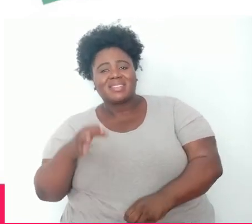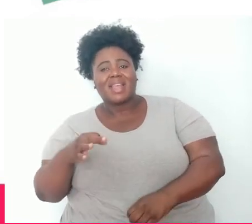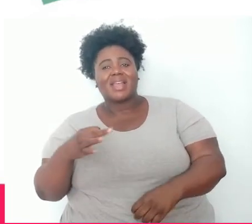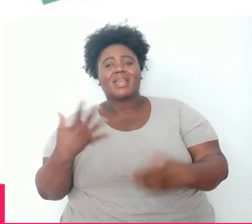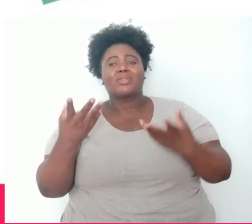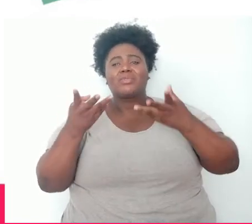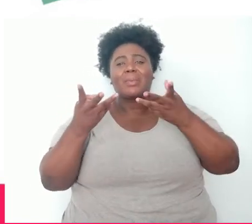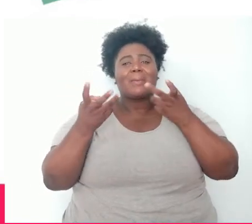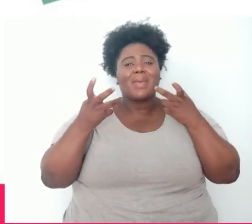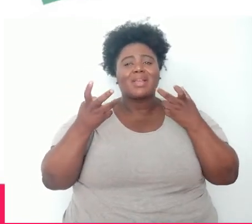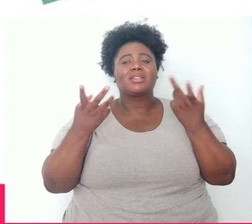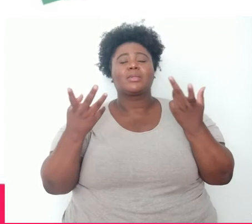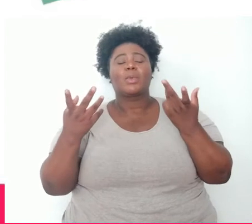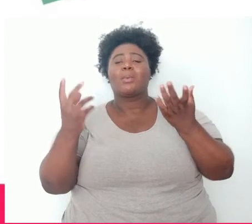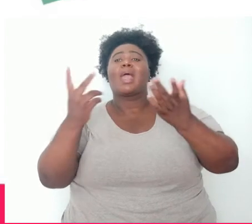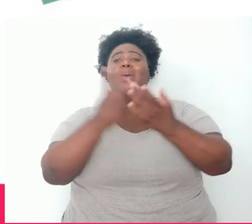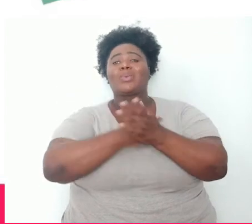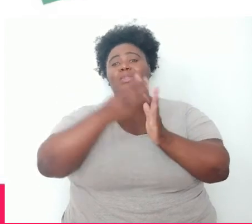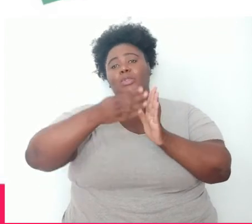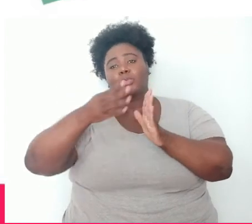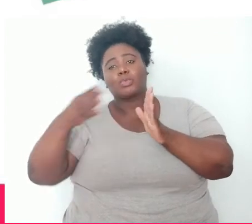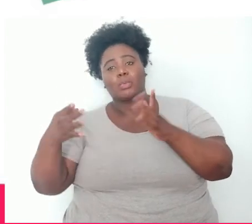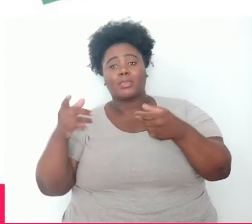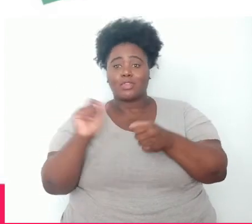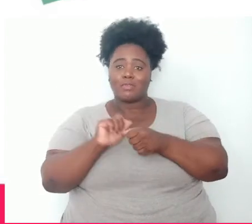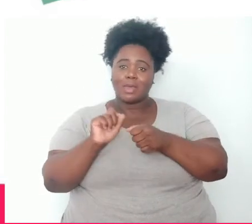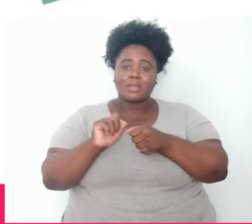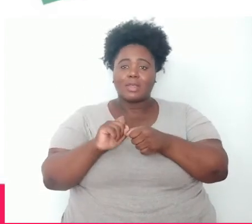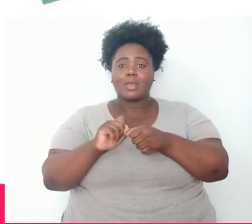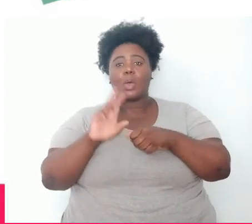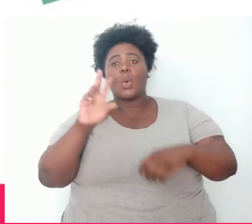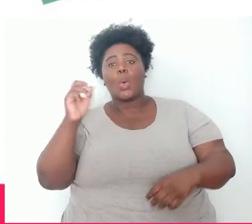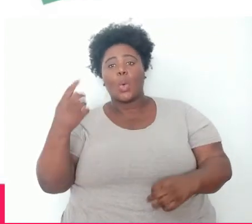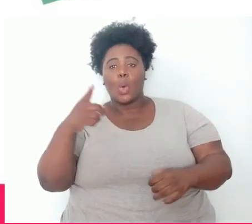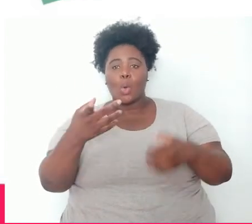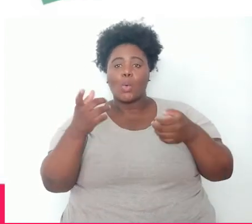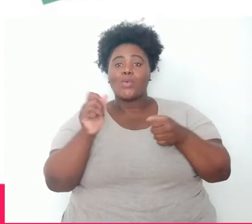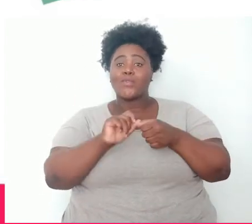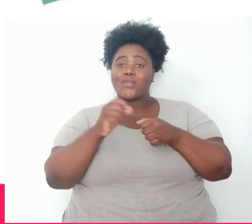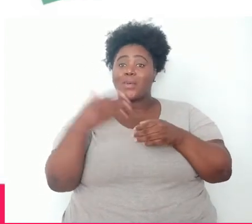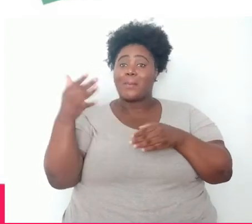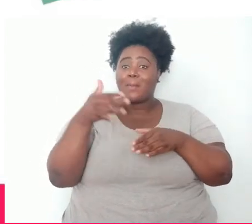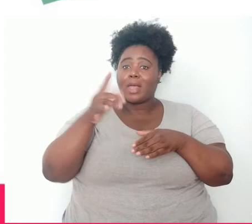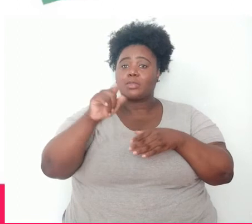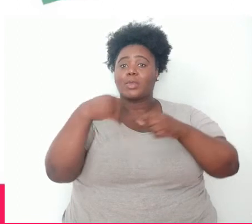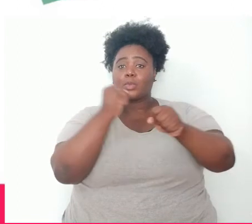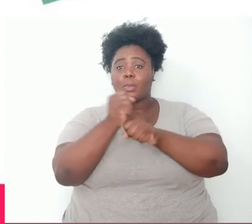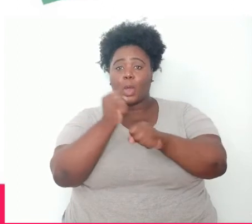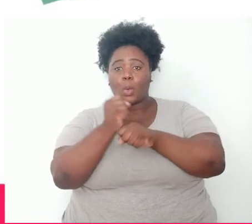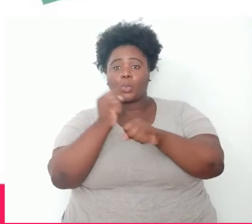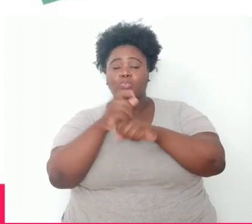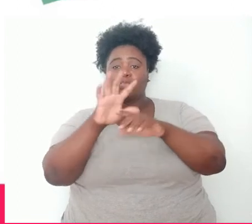percepção que veio com o processo de feitura? Ou isso faz parte de uma construção de personagem? Isso é